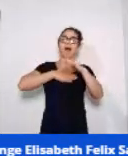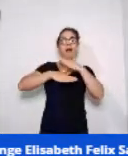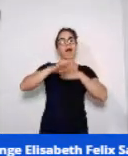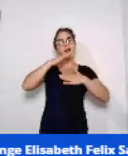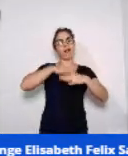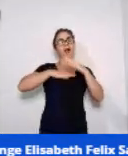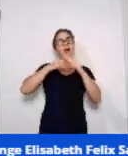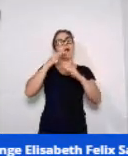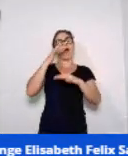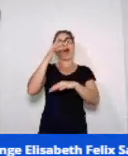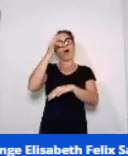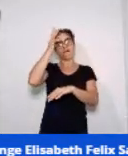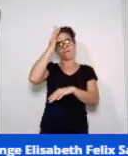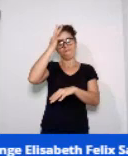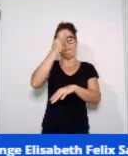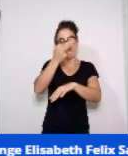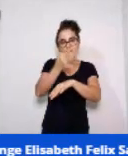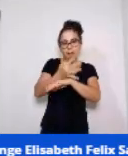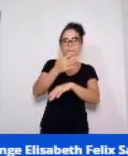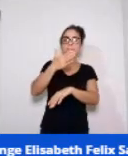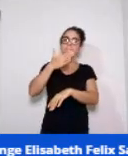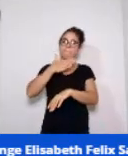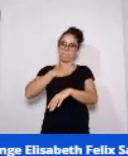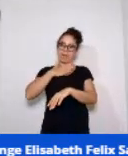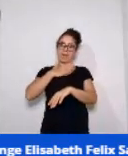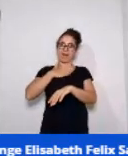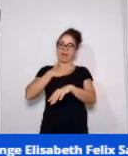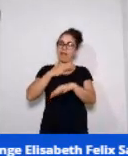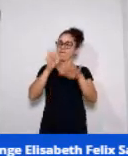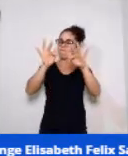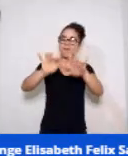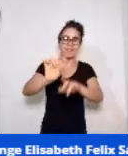em mim, é apenas uma curva e não o fim.